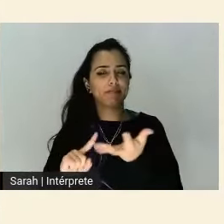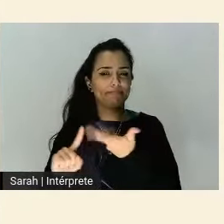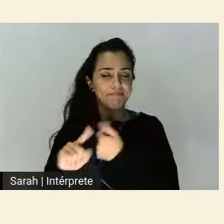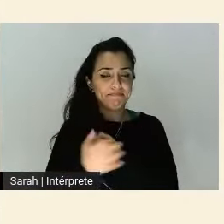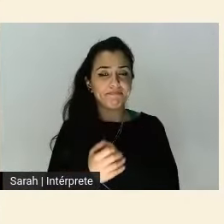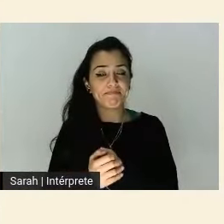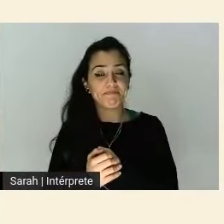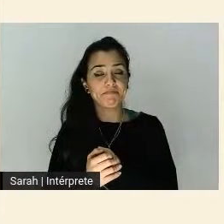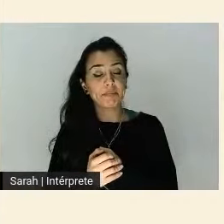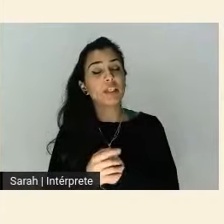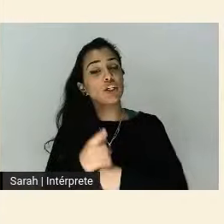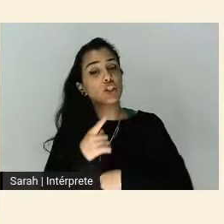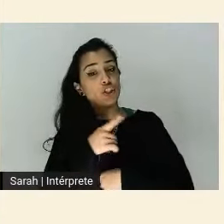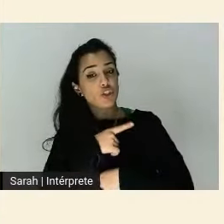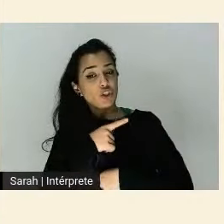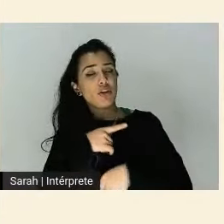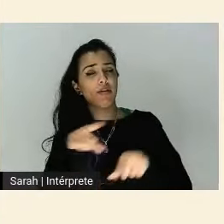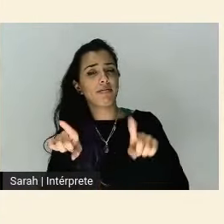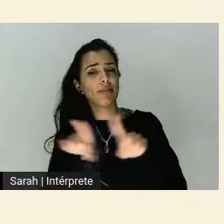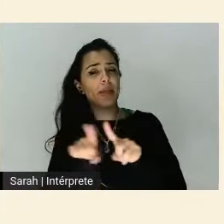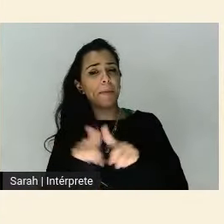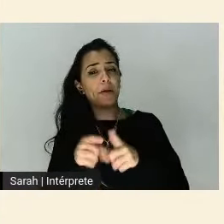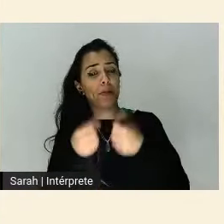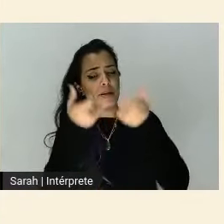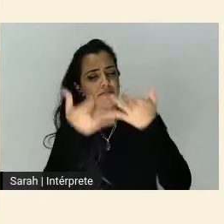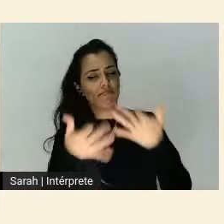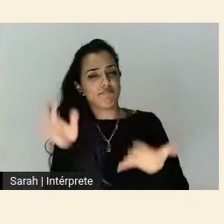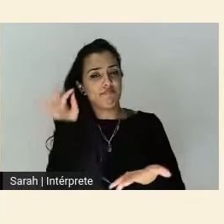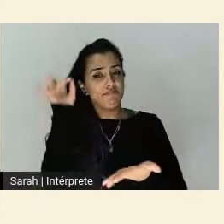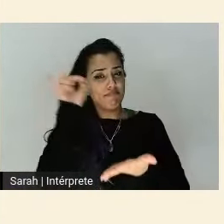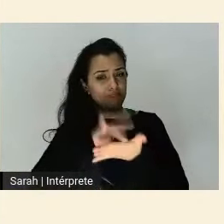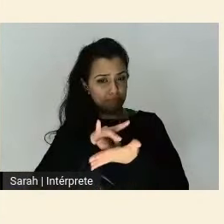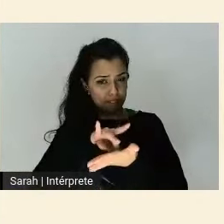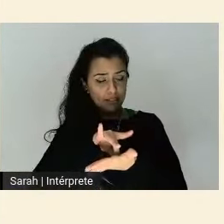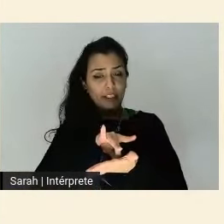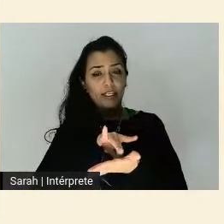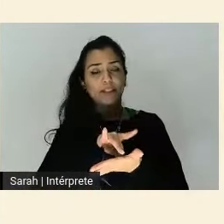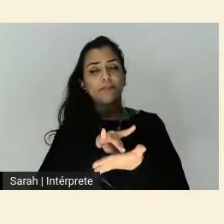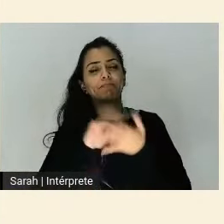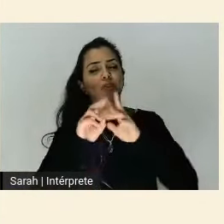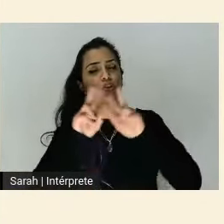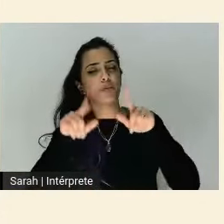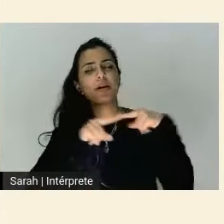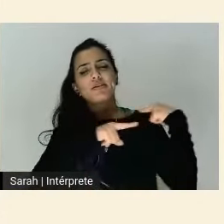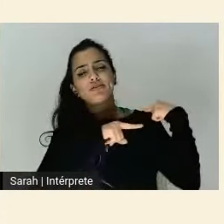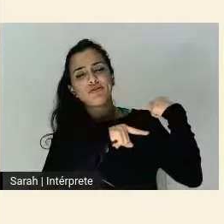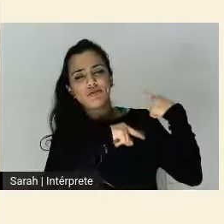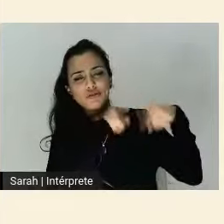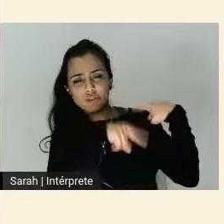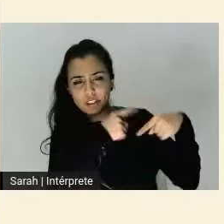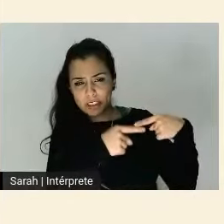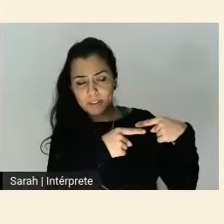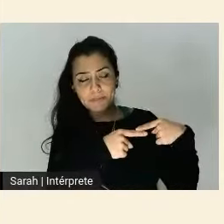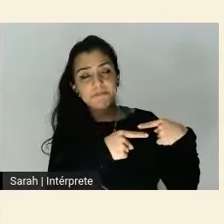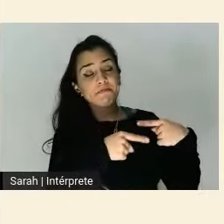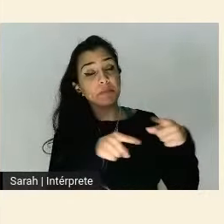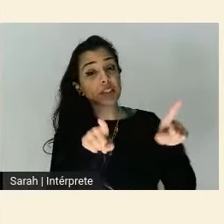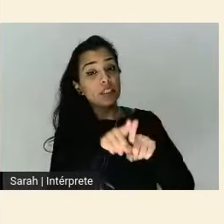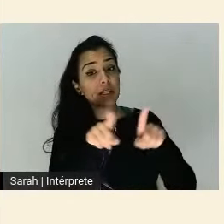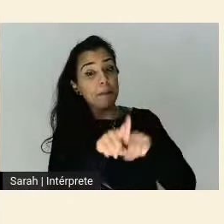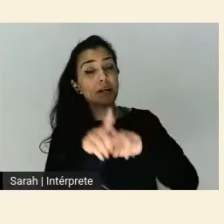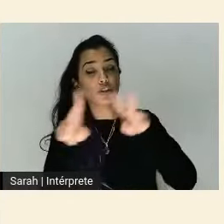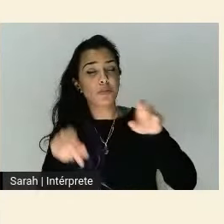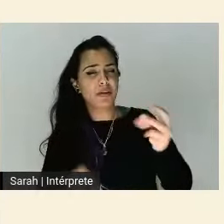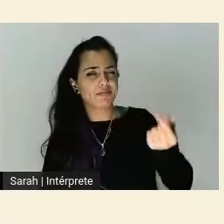Tinha uma definição categórica do grupo poético da geração, inclusive apelidava esses antigos de